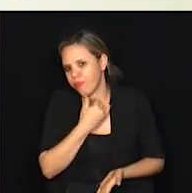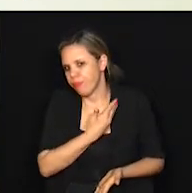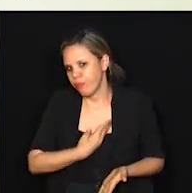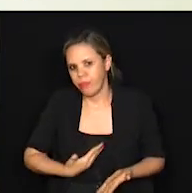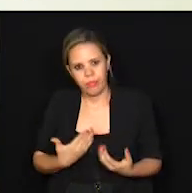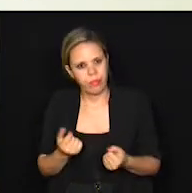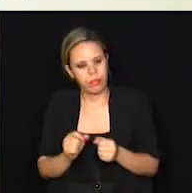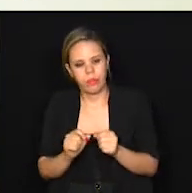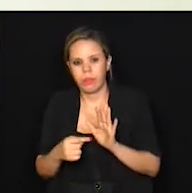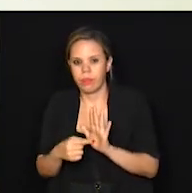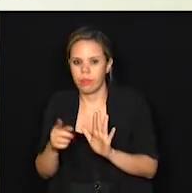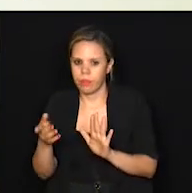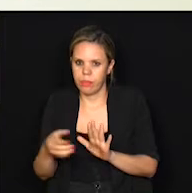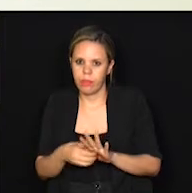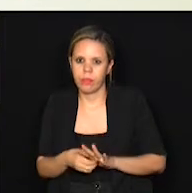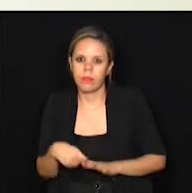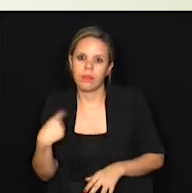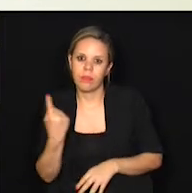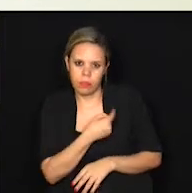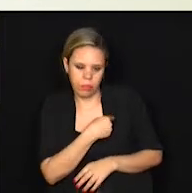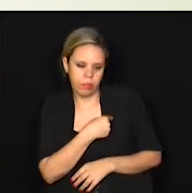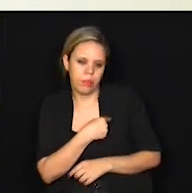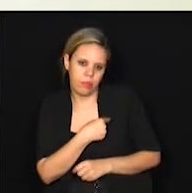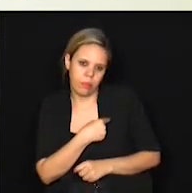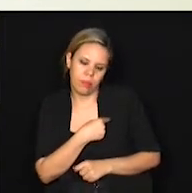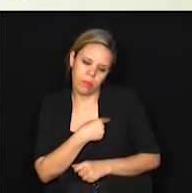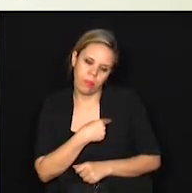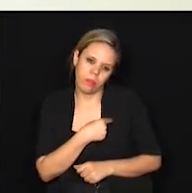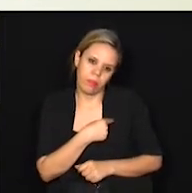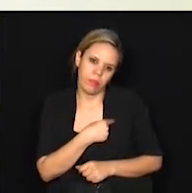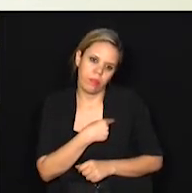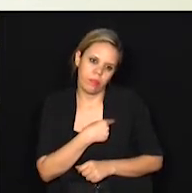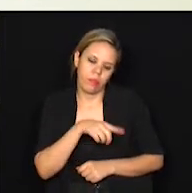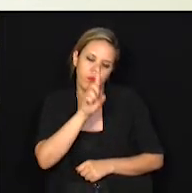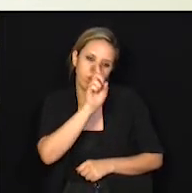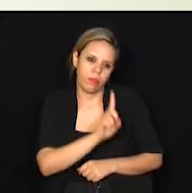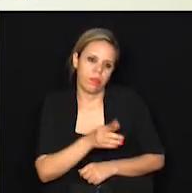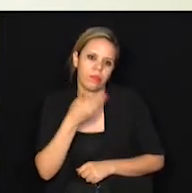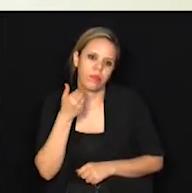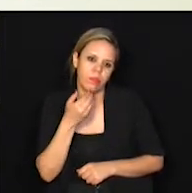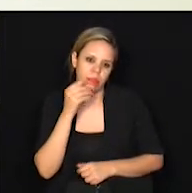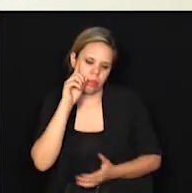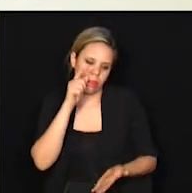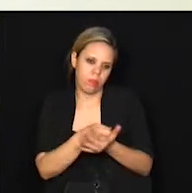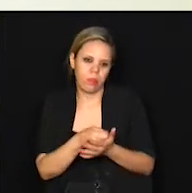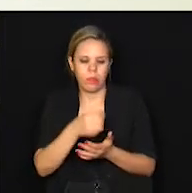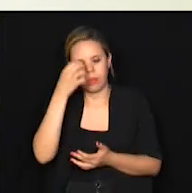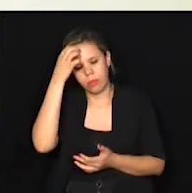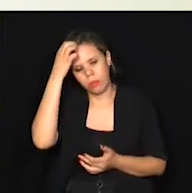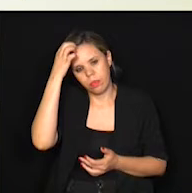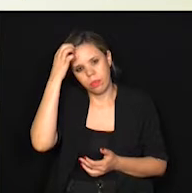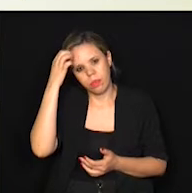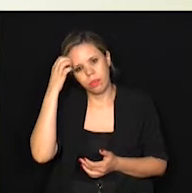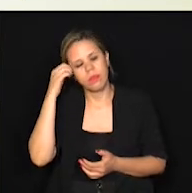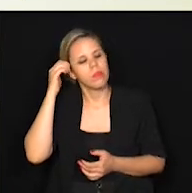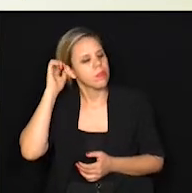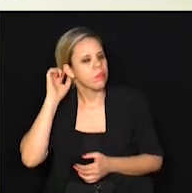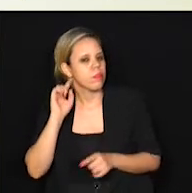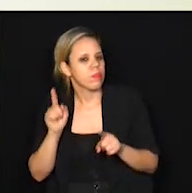pela Educação, que é uma entidade muito conceituada e respeitada na área de educação. E aí, o que